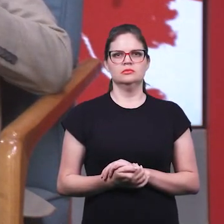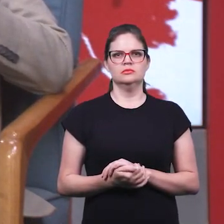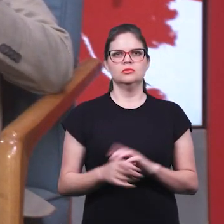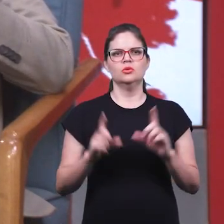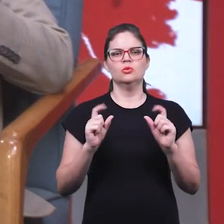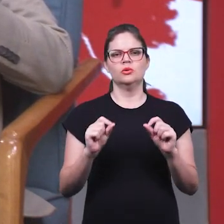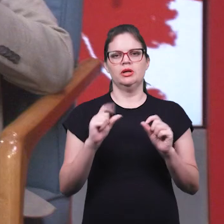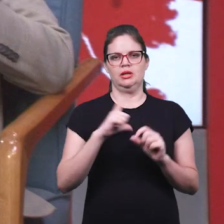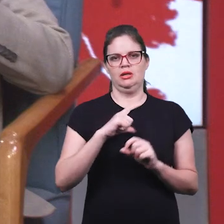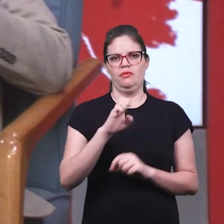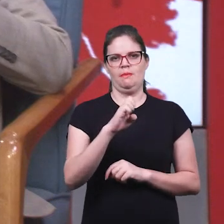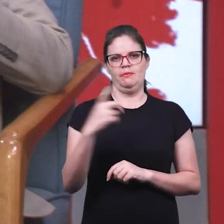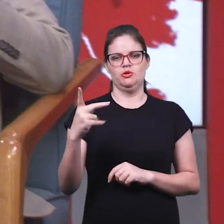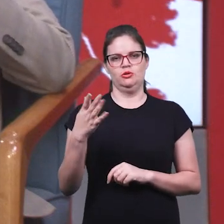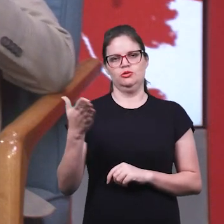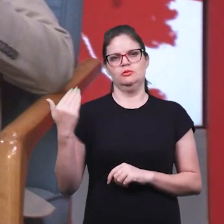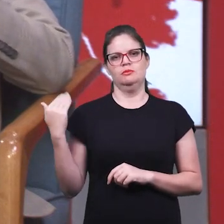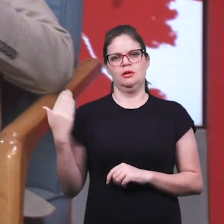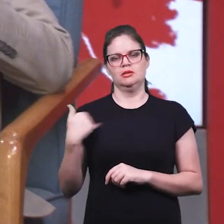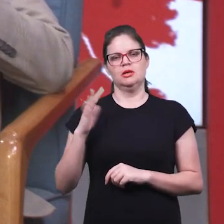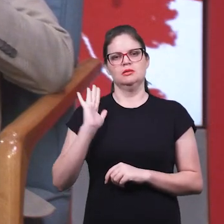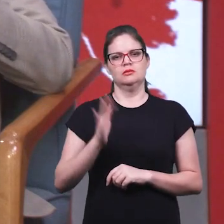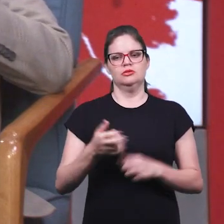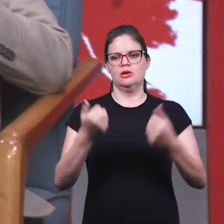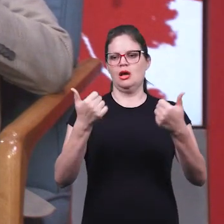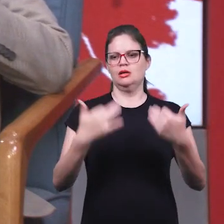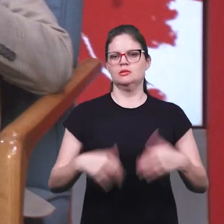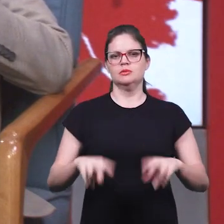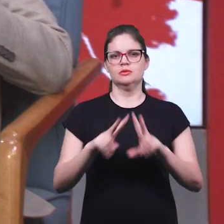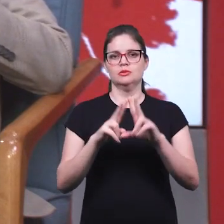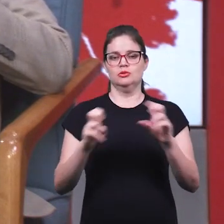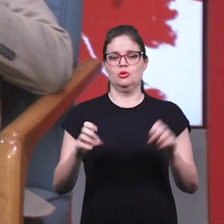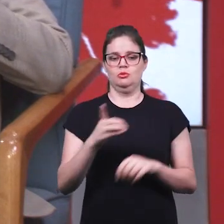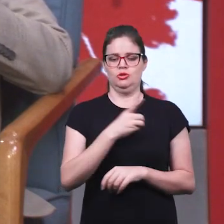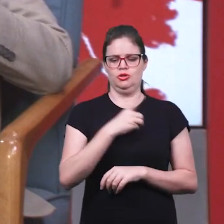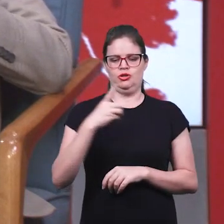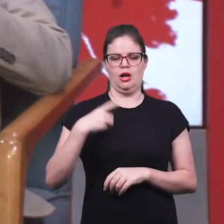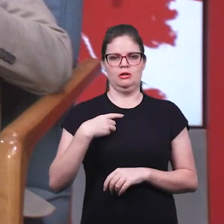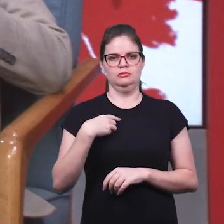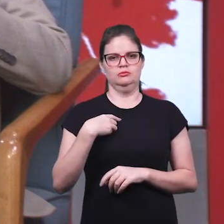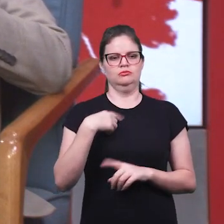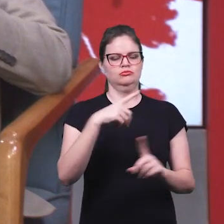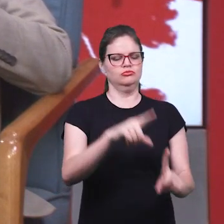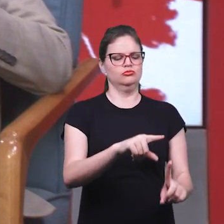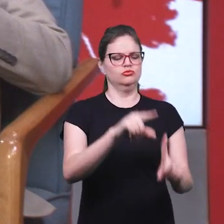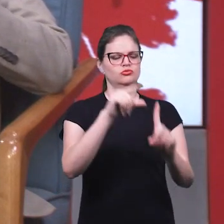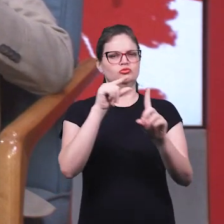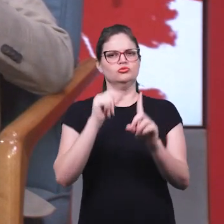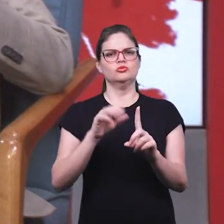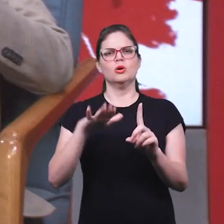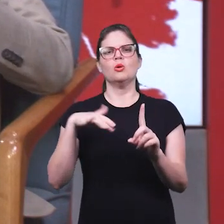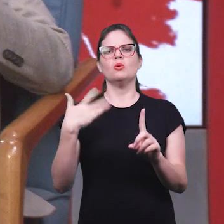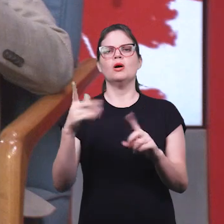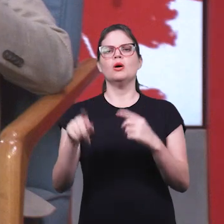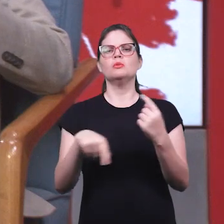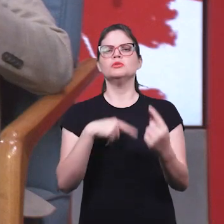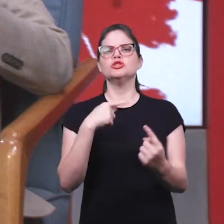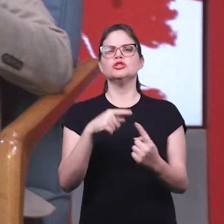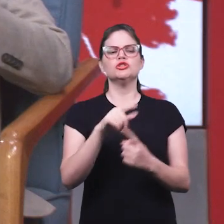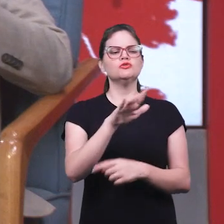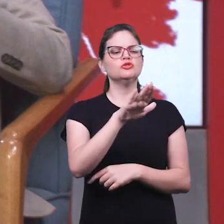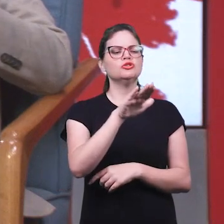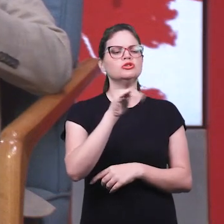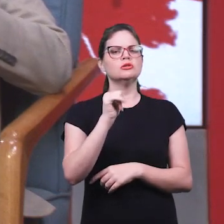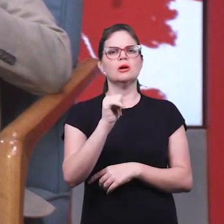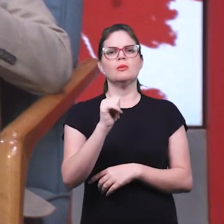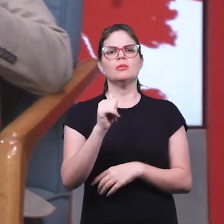isso. Naquele programa anterior, nós dissemos que os diáconos foram levantados com que